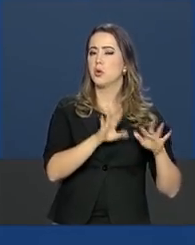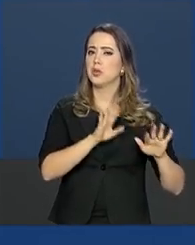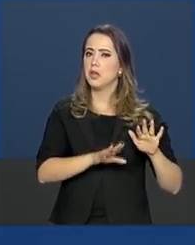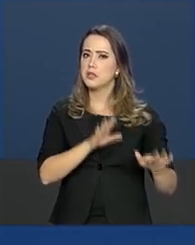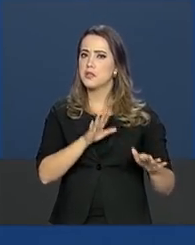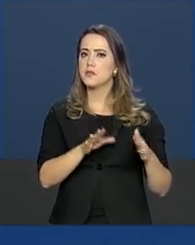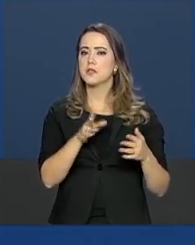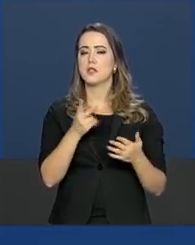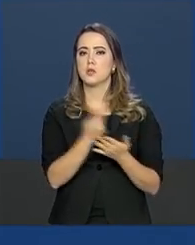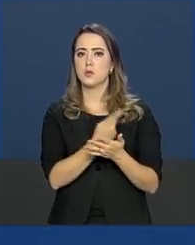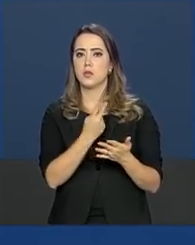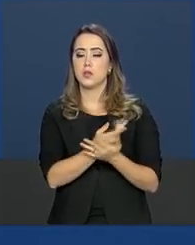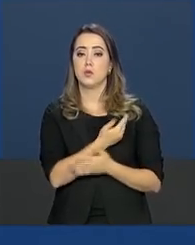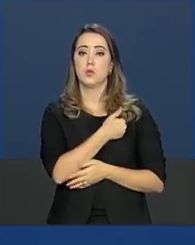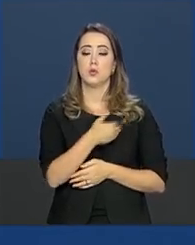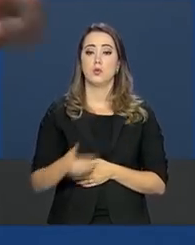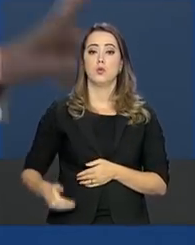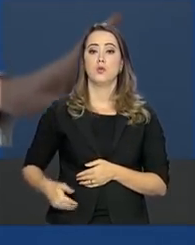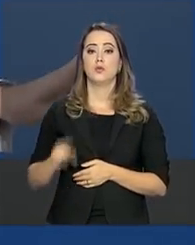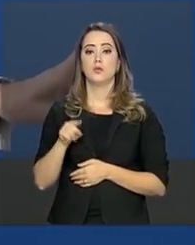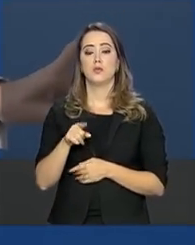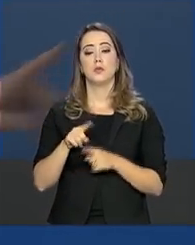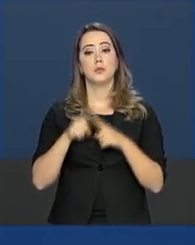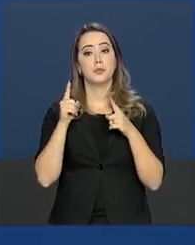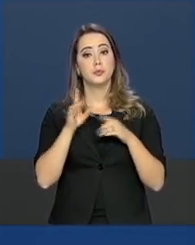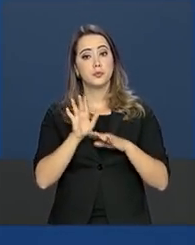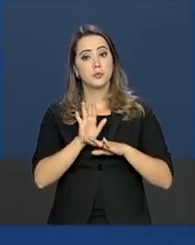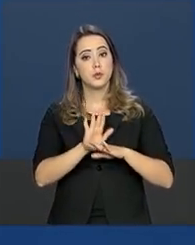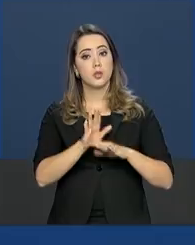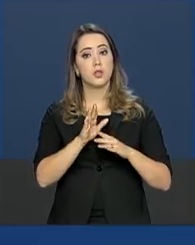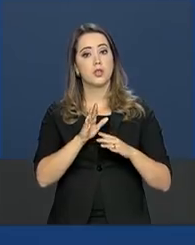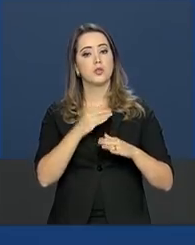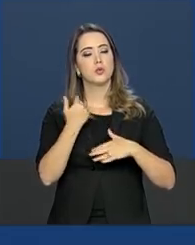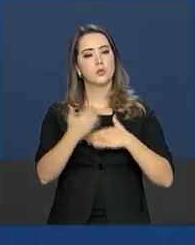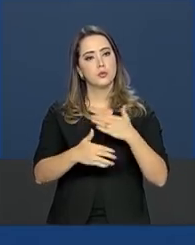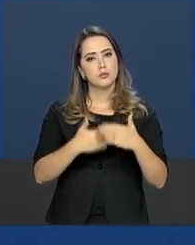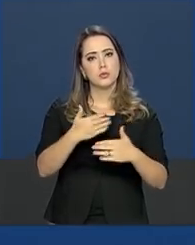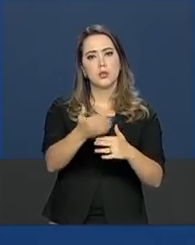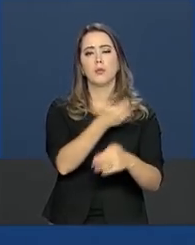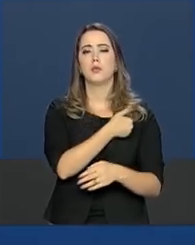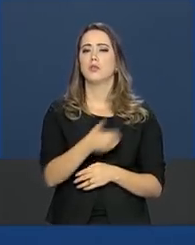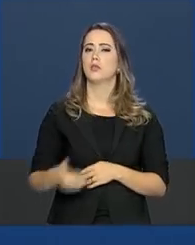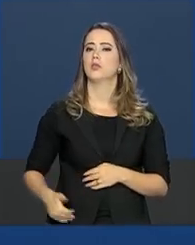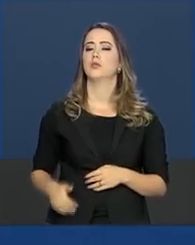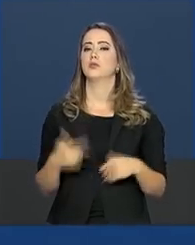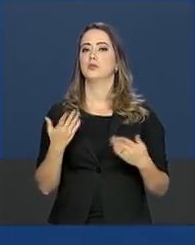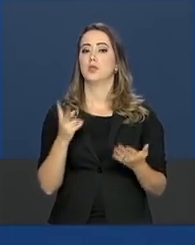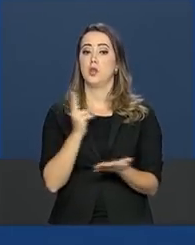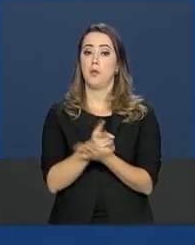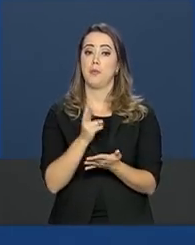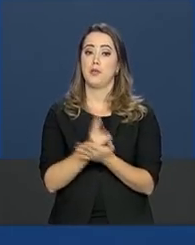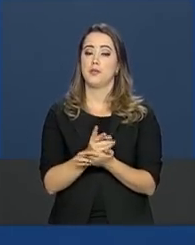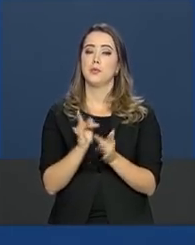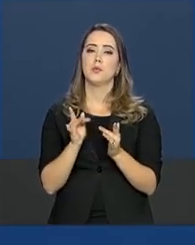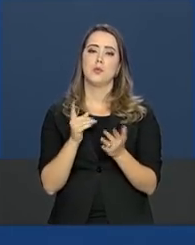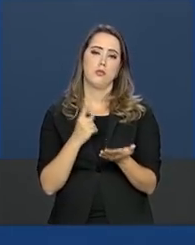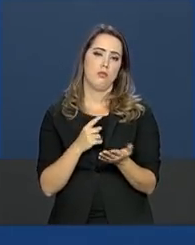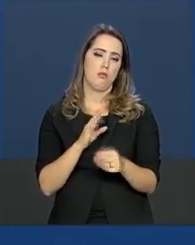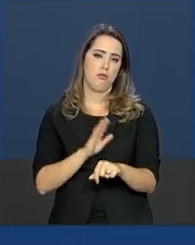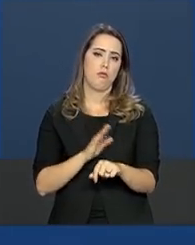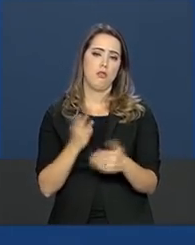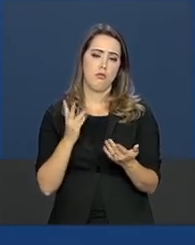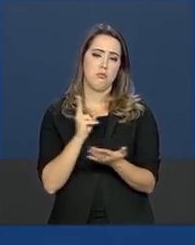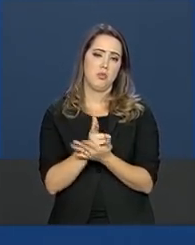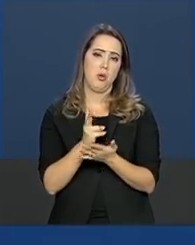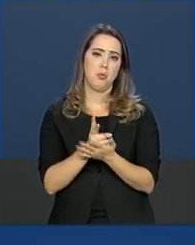os equívocos do governo, no que ajuda a governabilidade e, ao mesmo tempo, quando se tratar daquelas questões